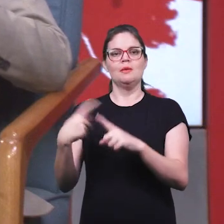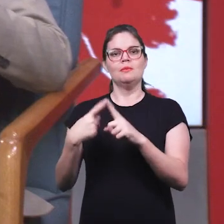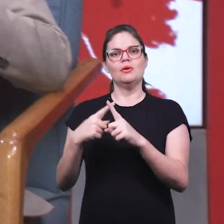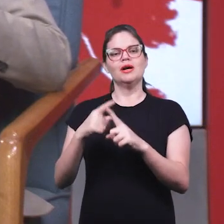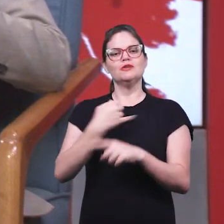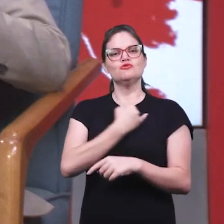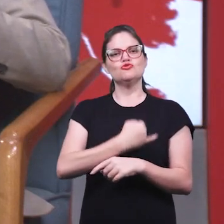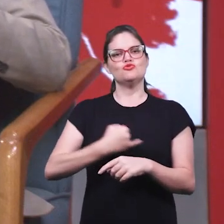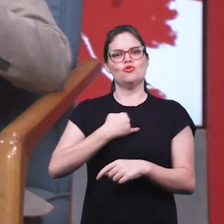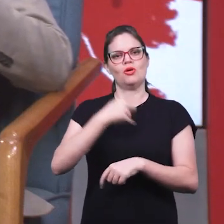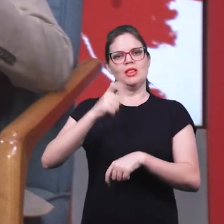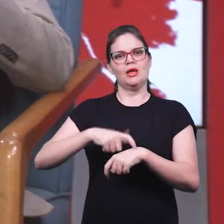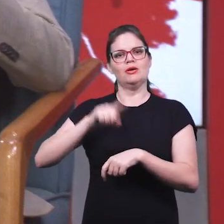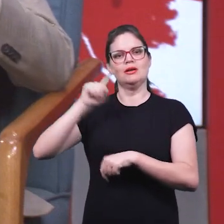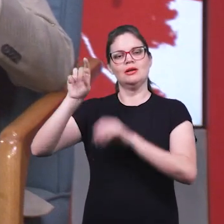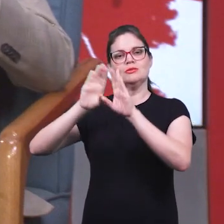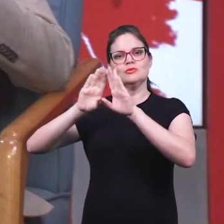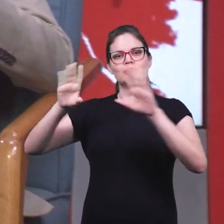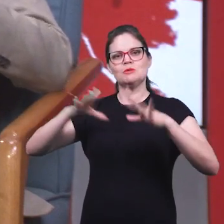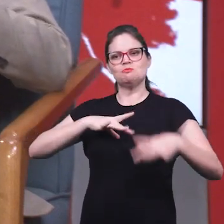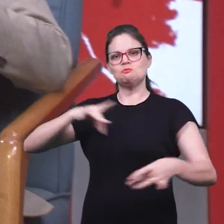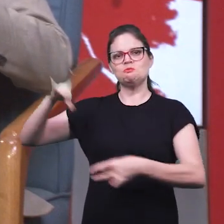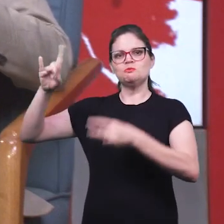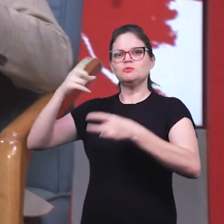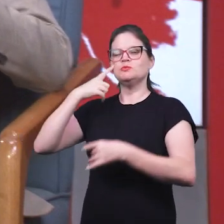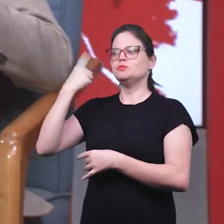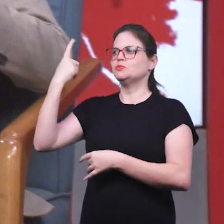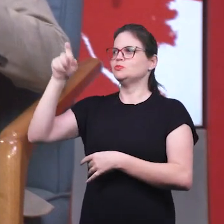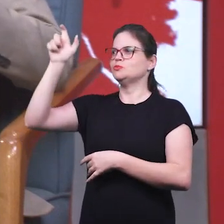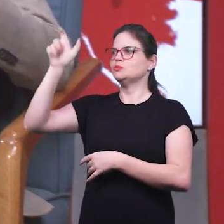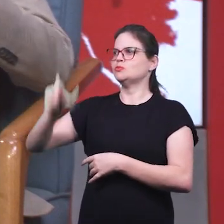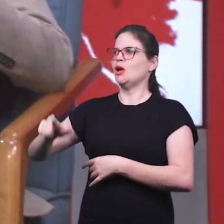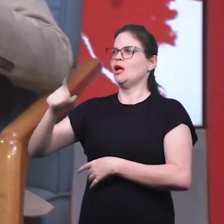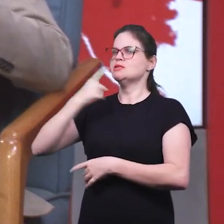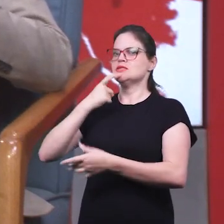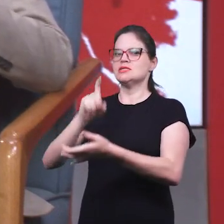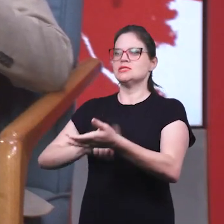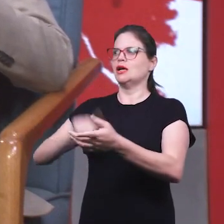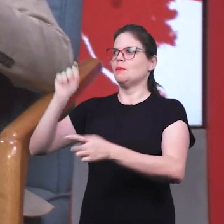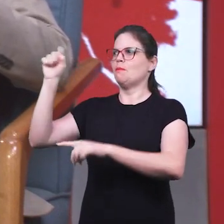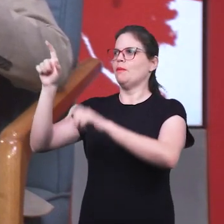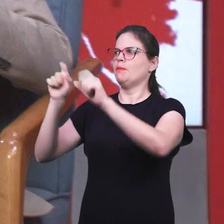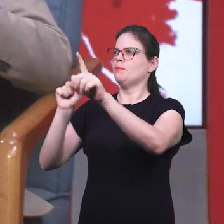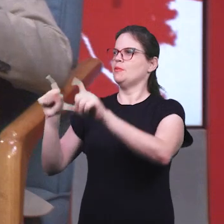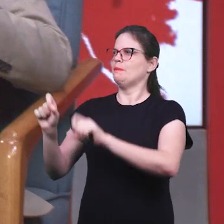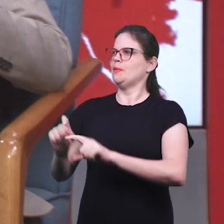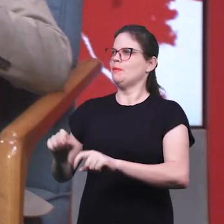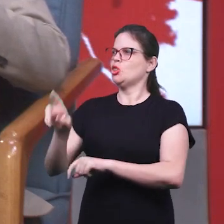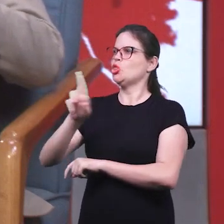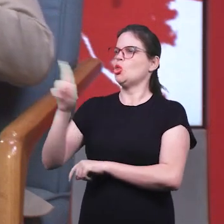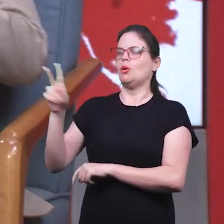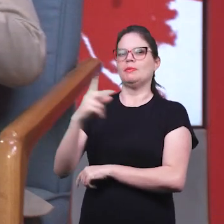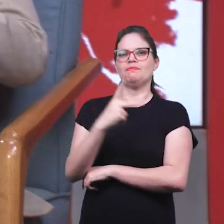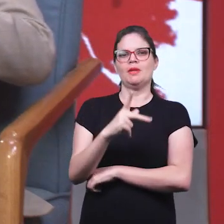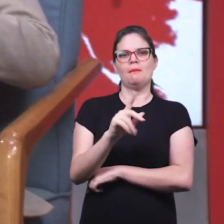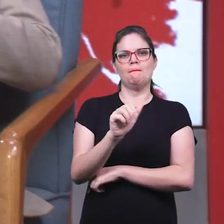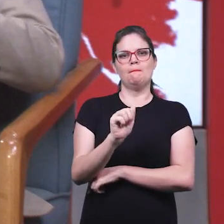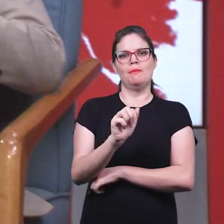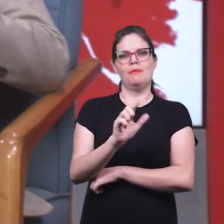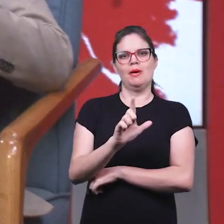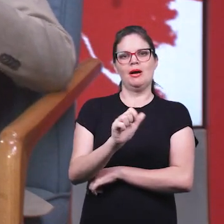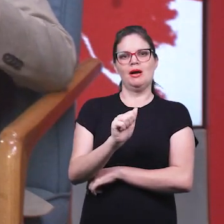sangue, e o nome pelo qual se chama é a palavra. Quem João viu? João viu Jesus. Então,